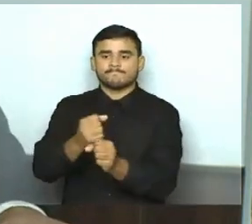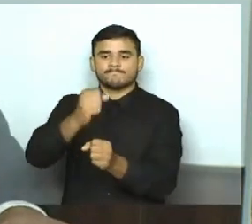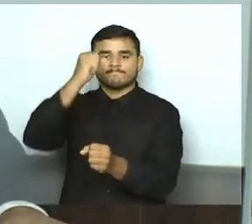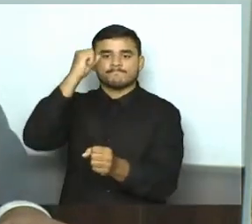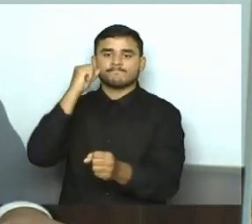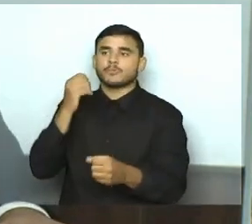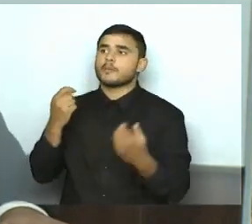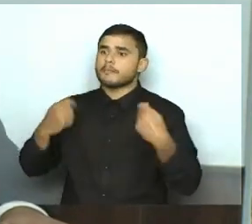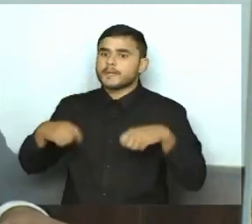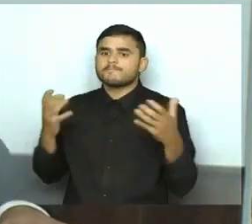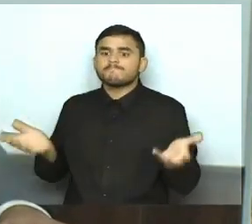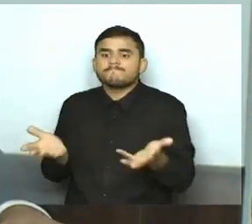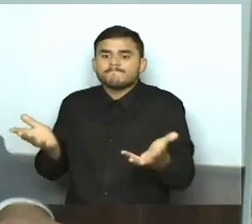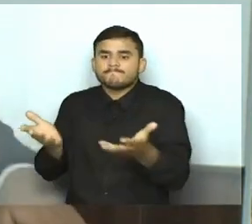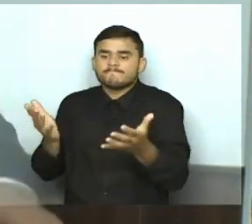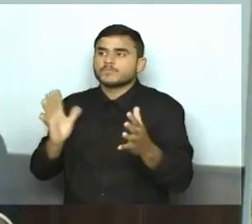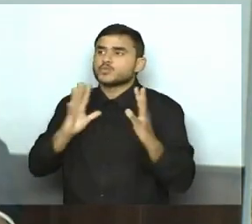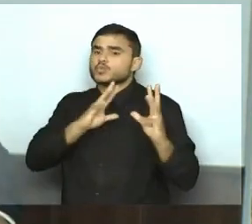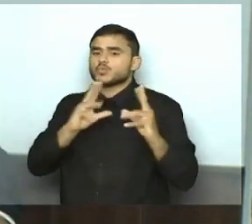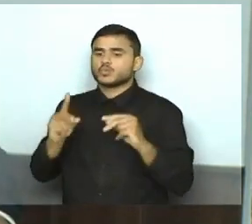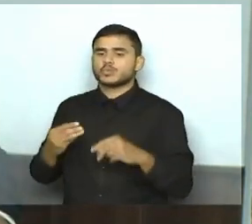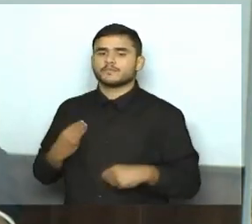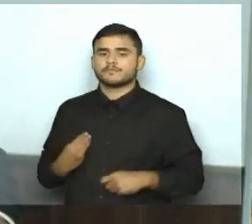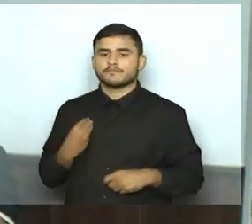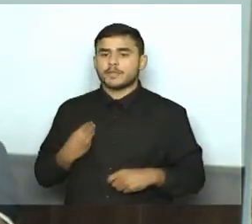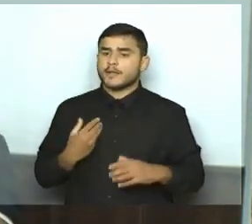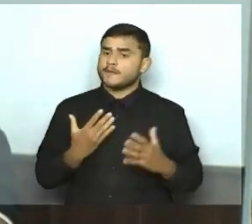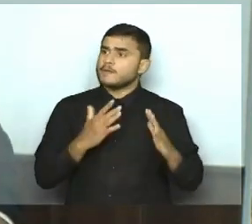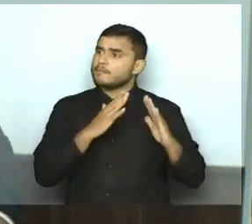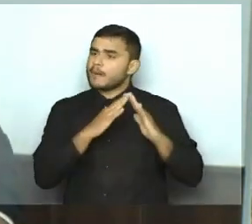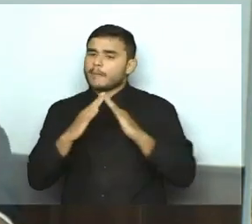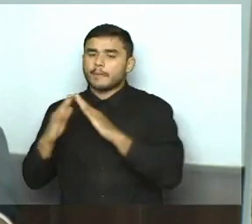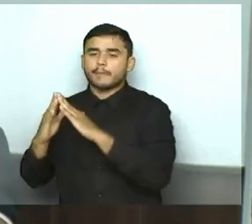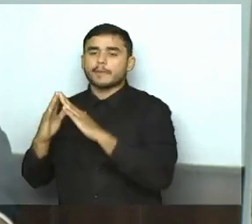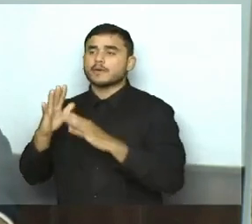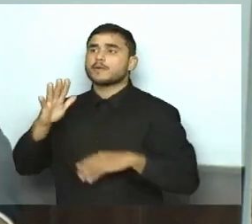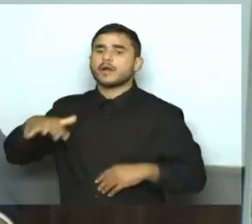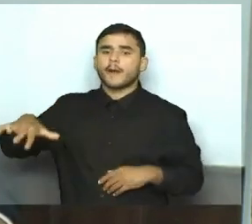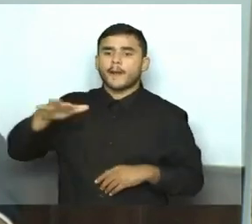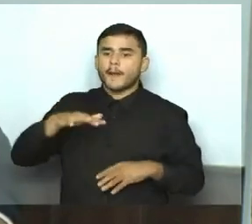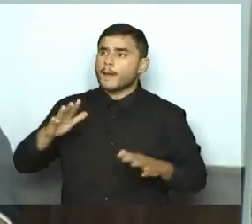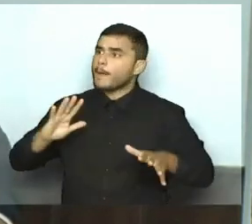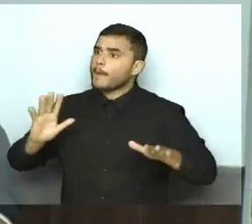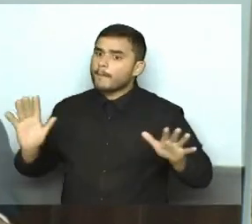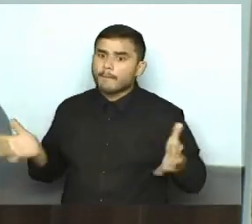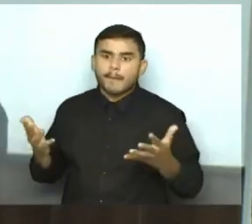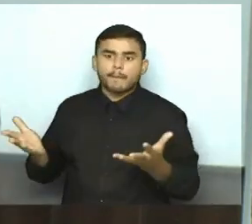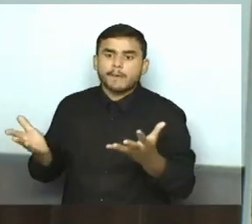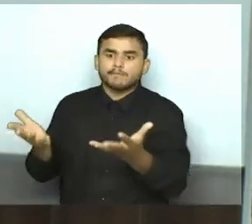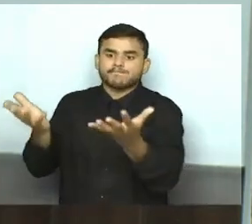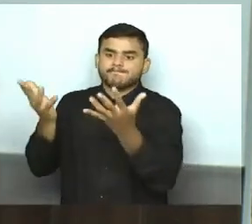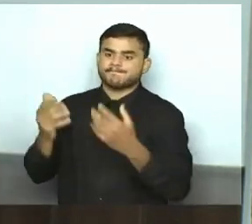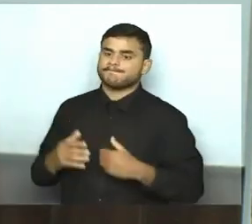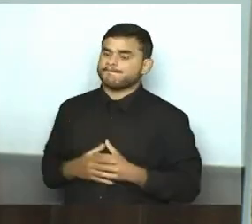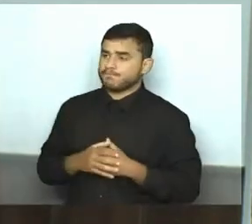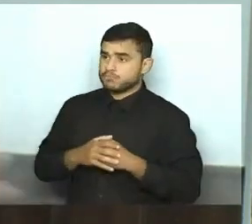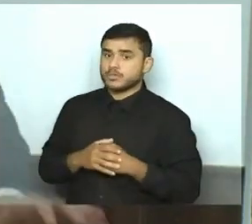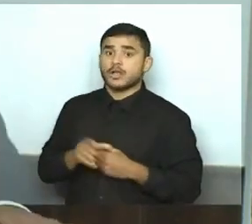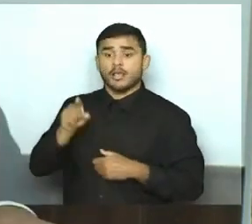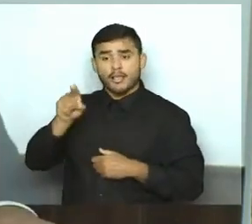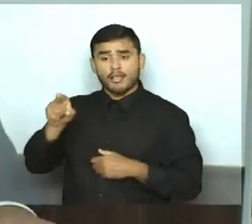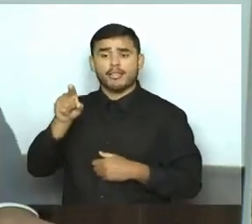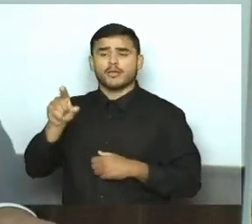devolver vida para os moradores, devolver vida para o comércio que circula, que está